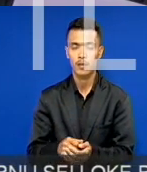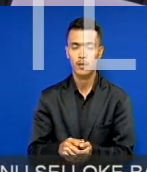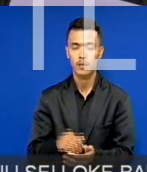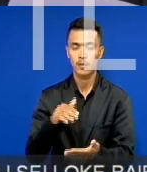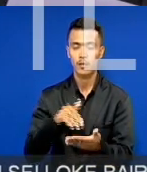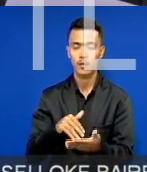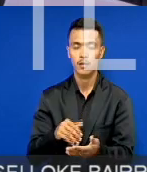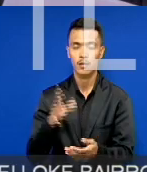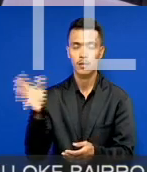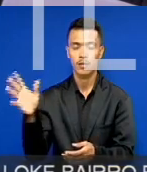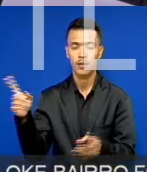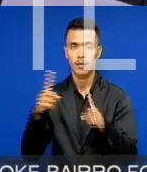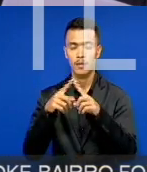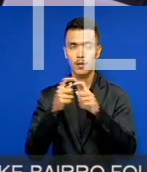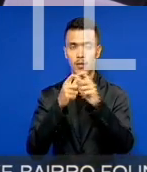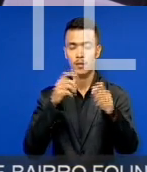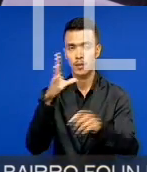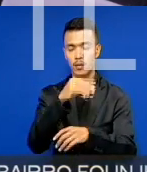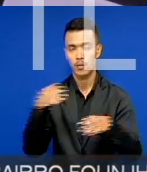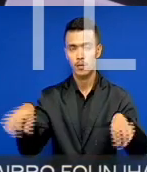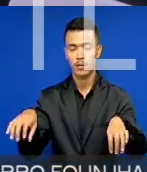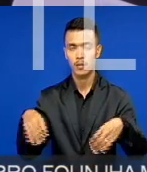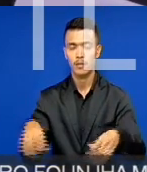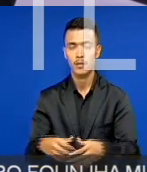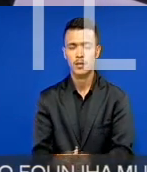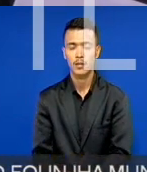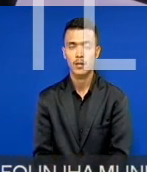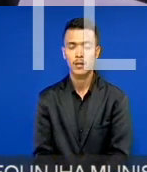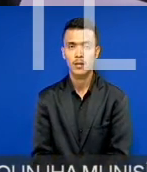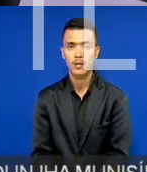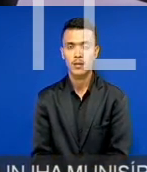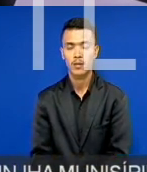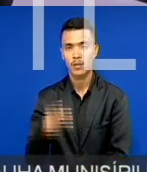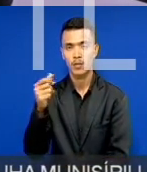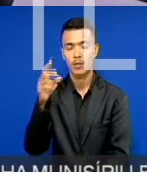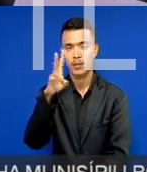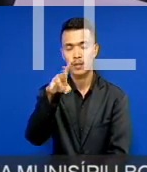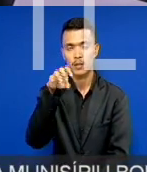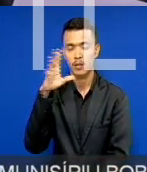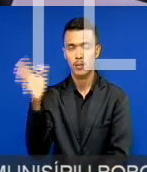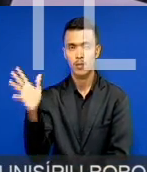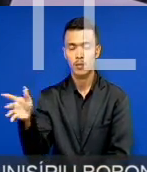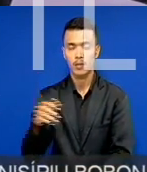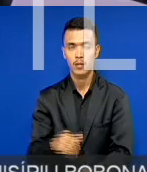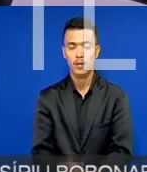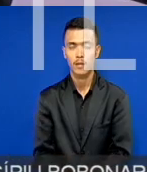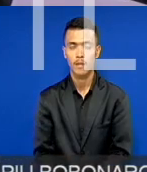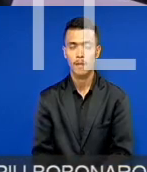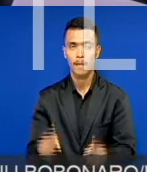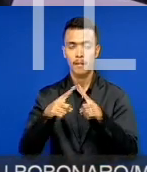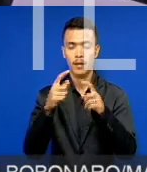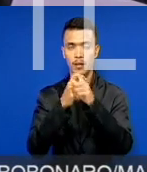transporte, $850 para mão de obra. E da Natal, $750, composto $150